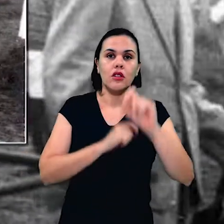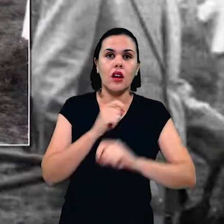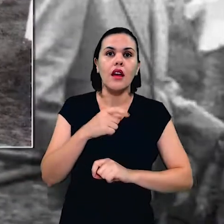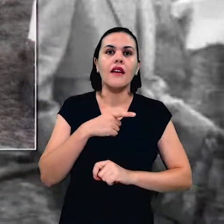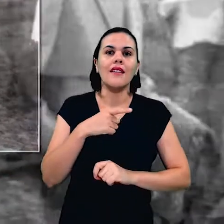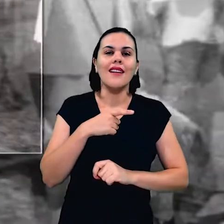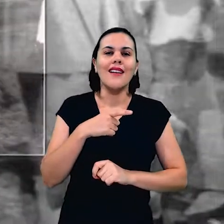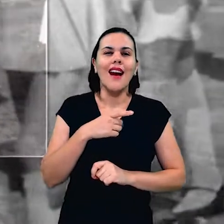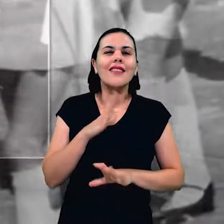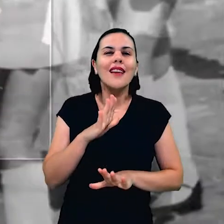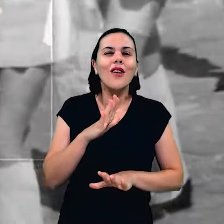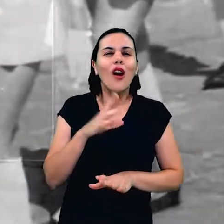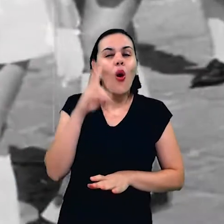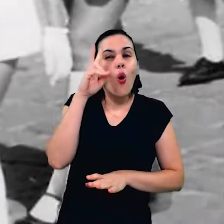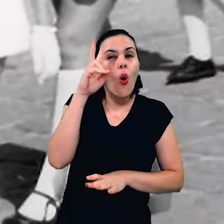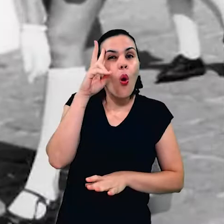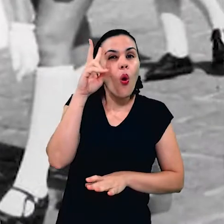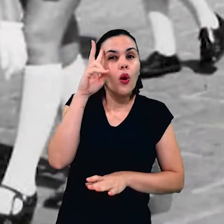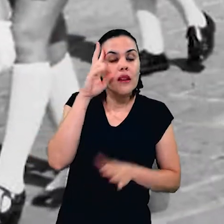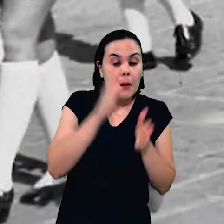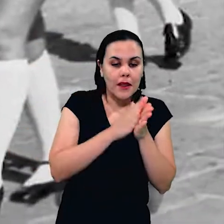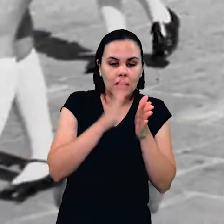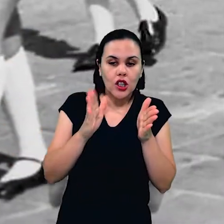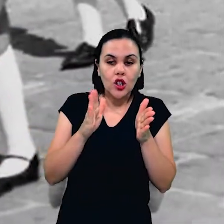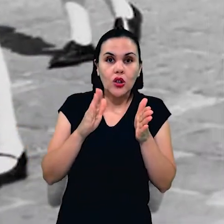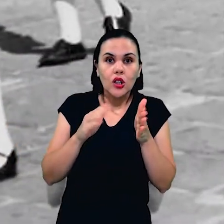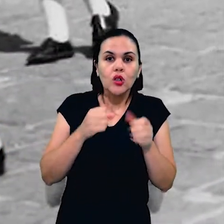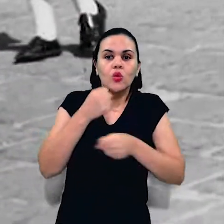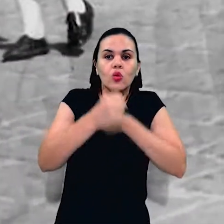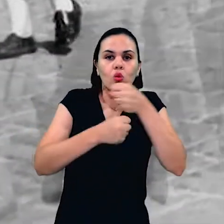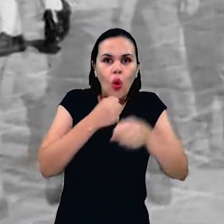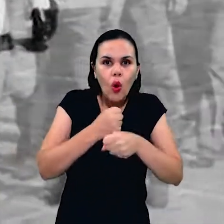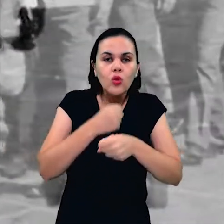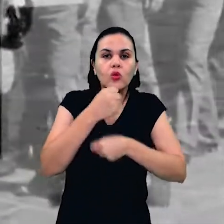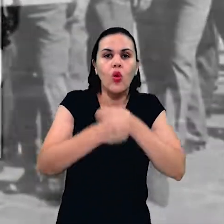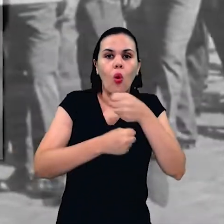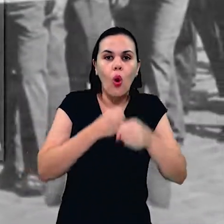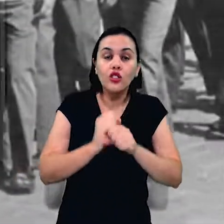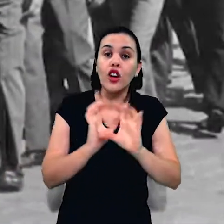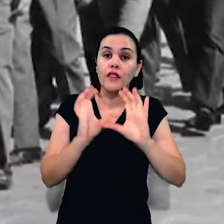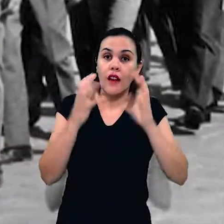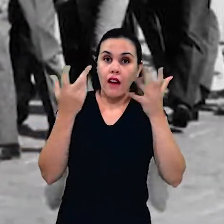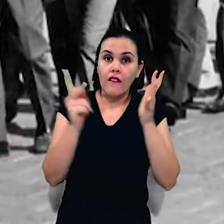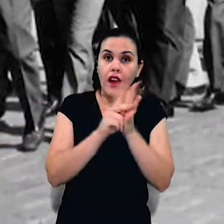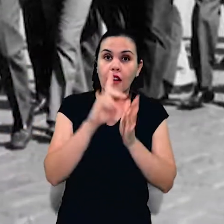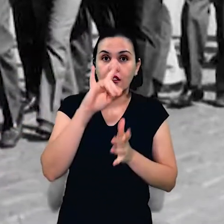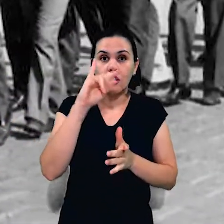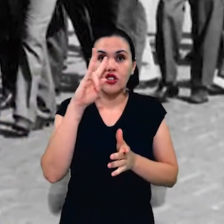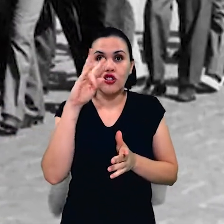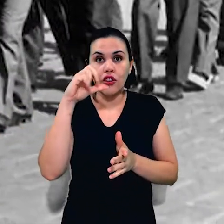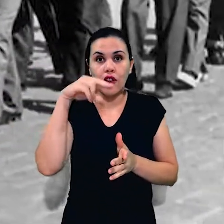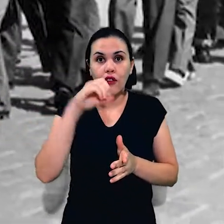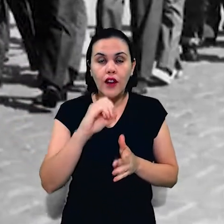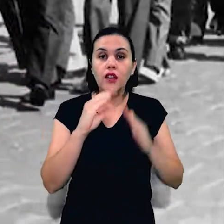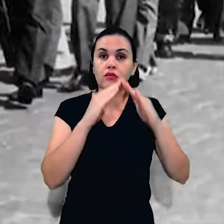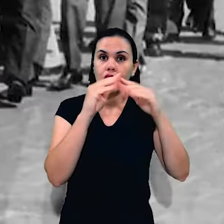um recordar desse fato todo ano, toda a festa de Pentecostes, na igreja, toda a festa do Divino Espírito Santo,